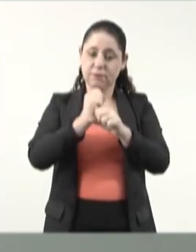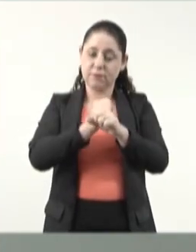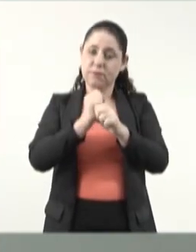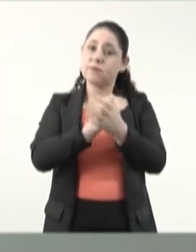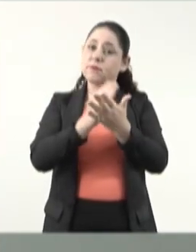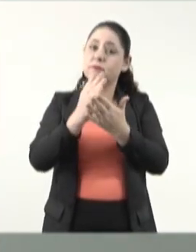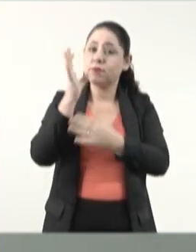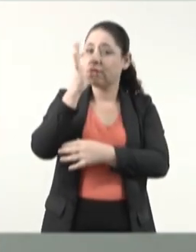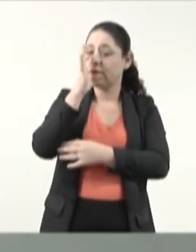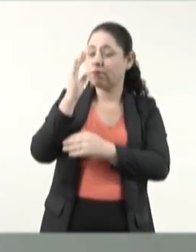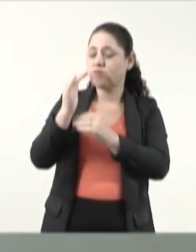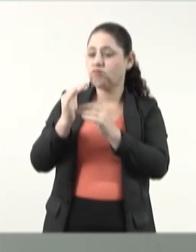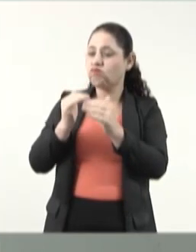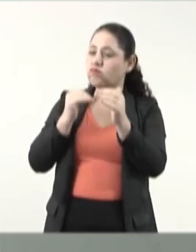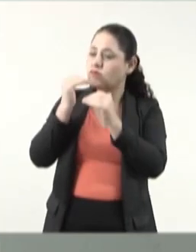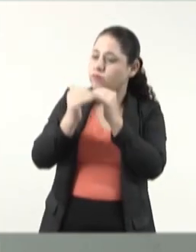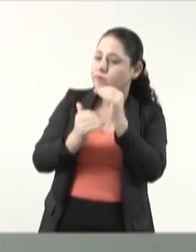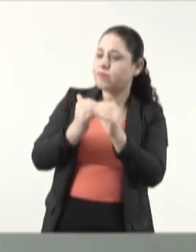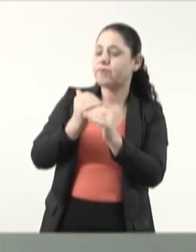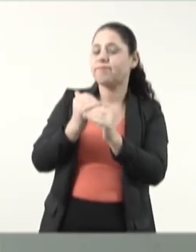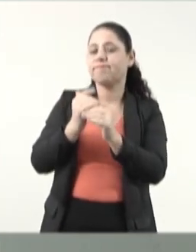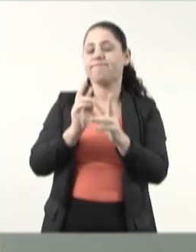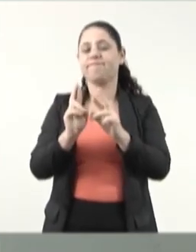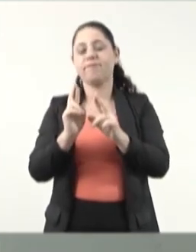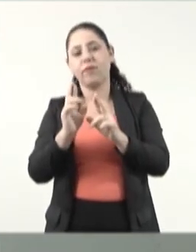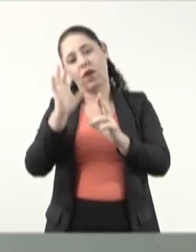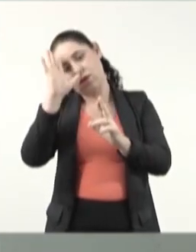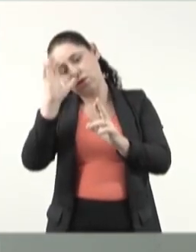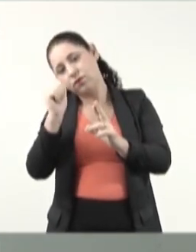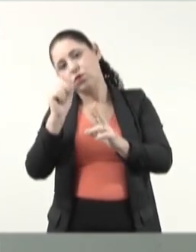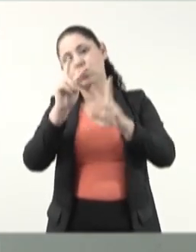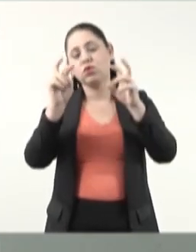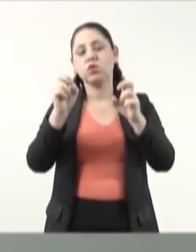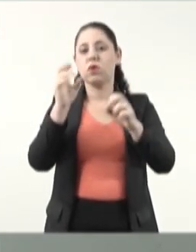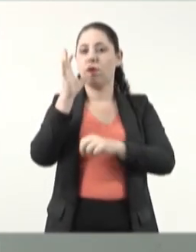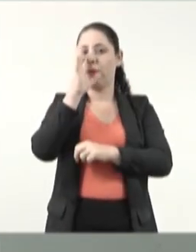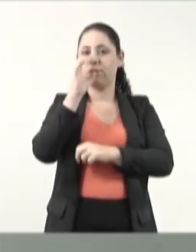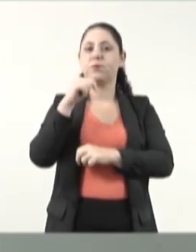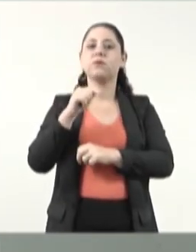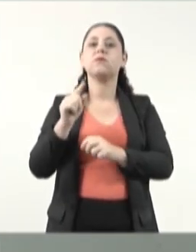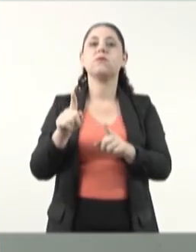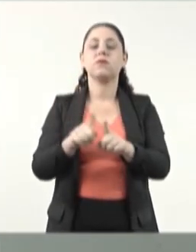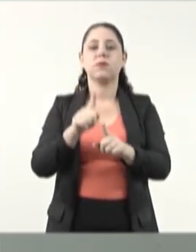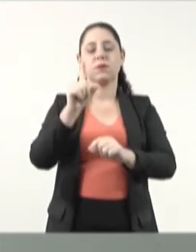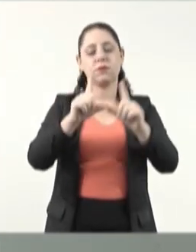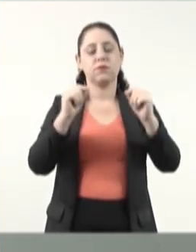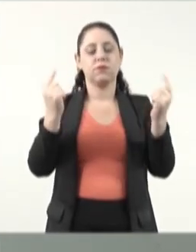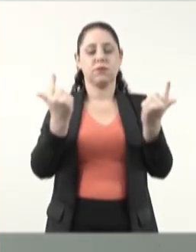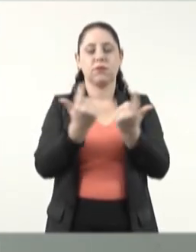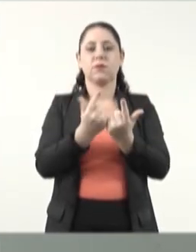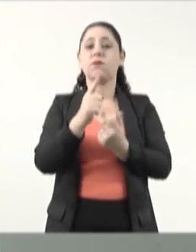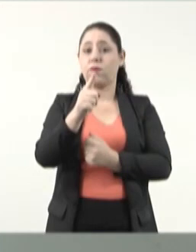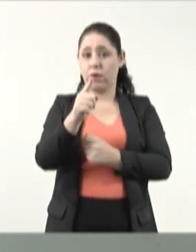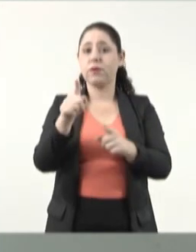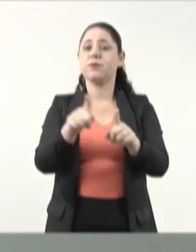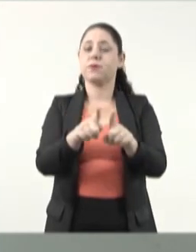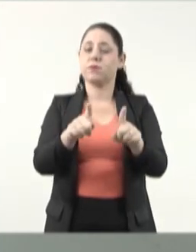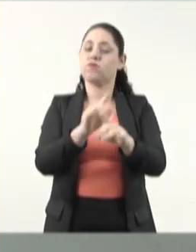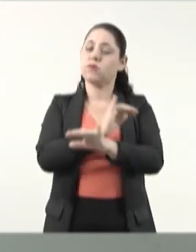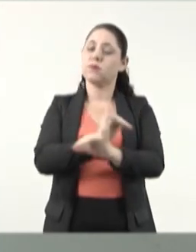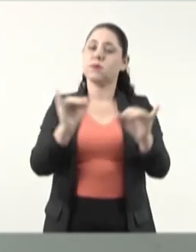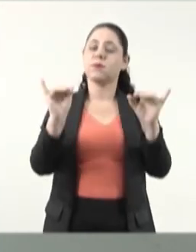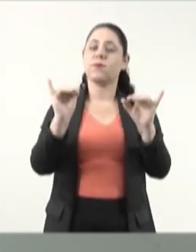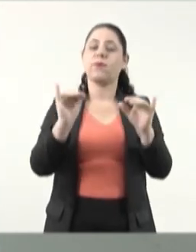então a acompanhar um desenrolar desse assunto, que com certeza a gente continua acompanhando aqui na TV Alemes, e você fica